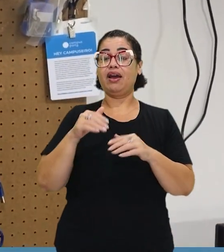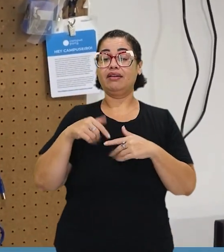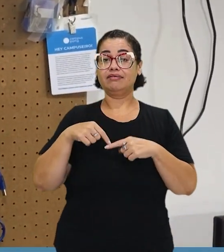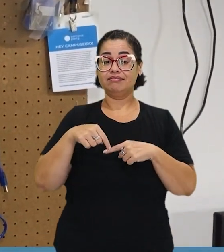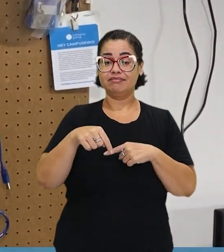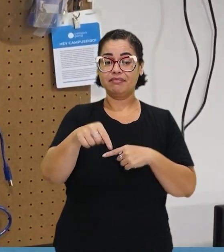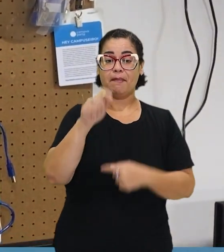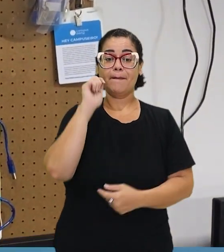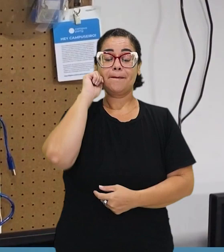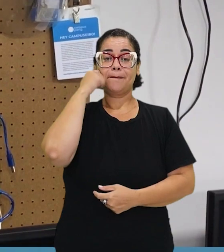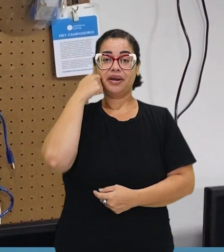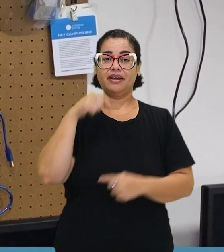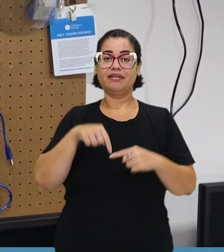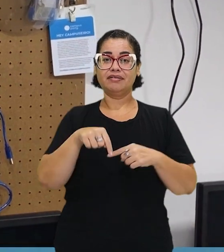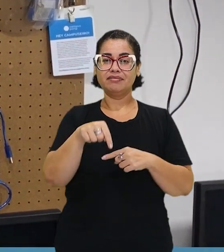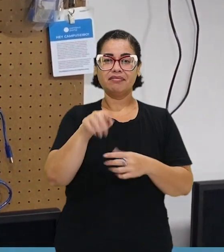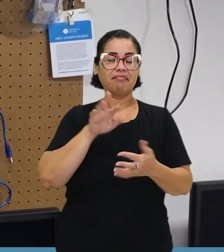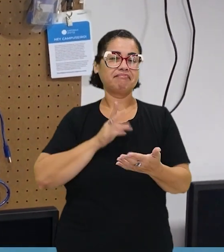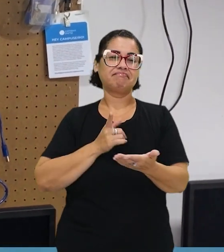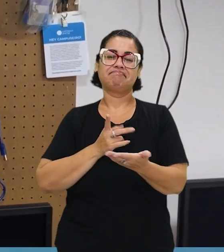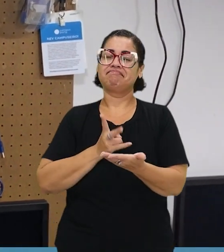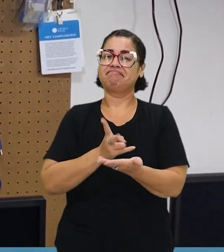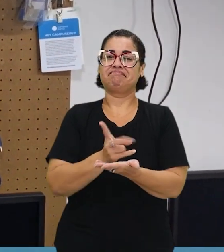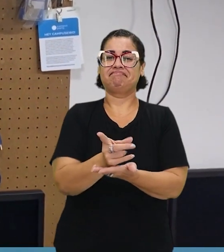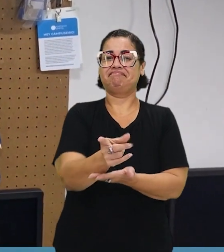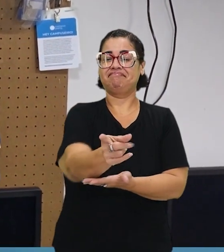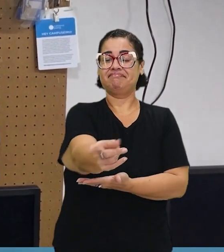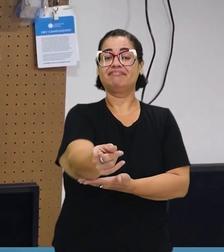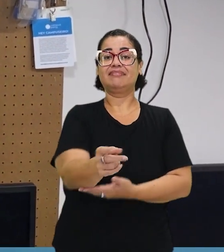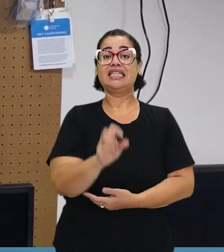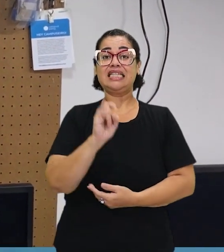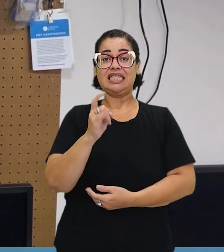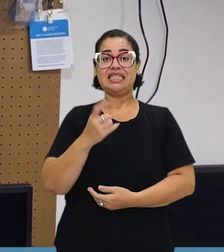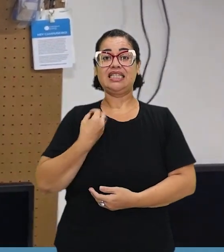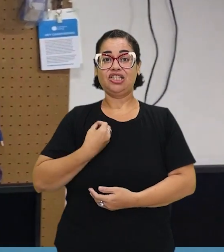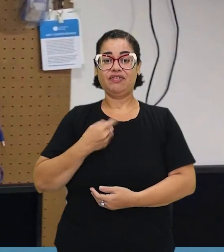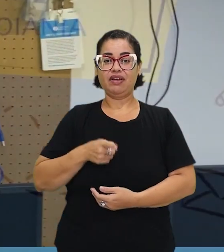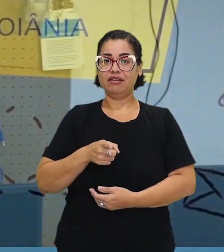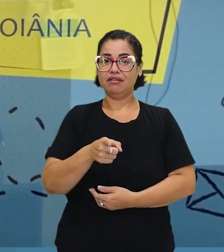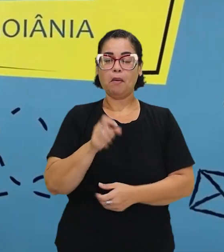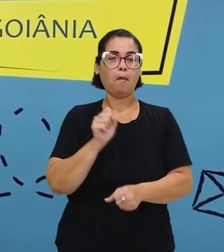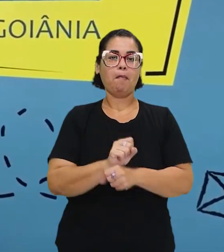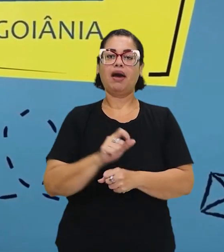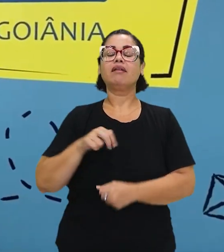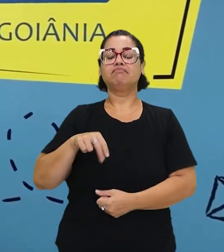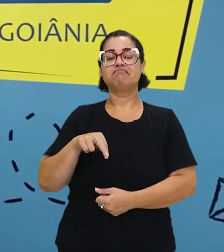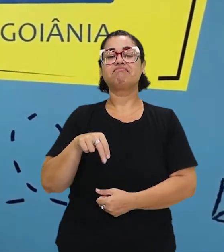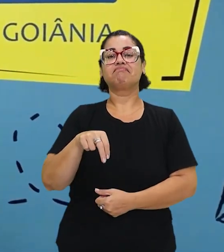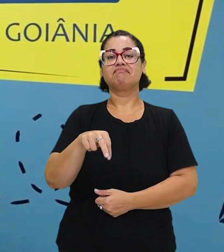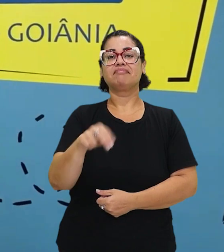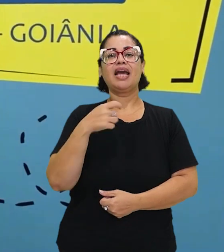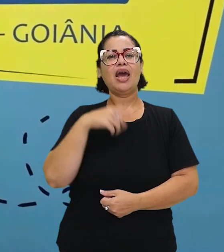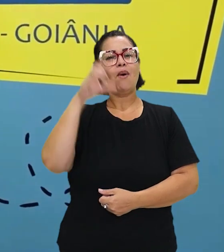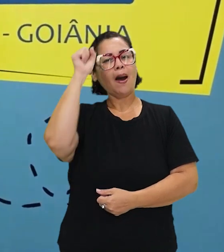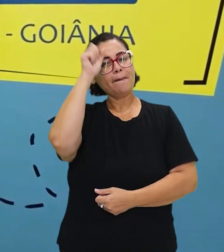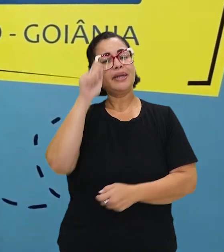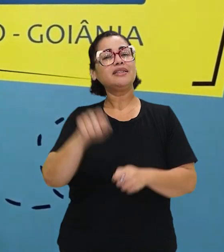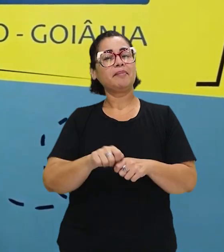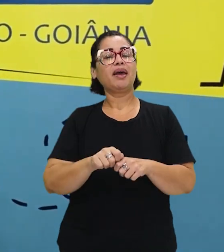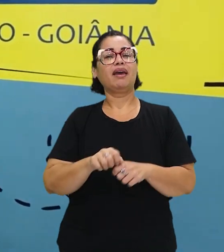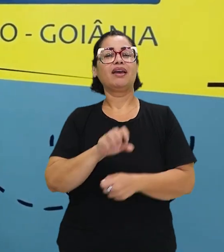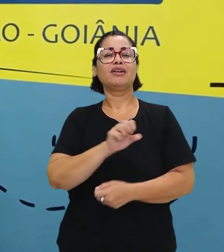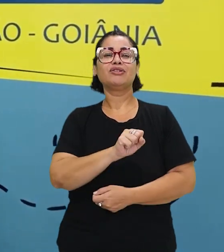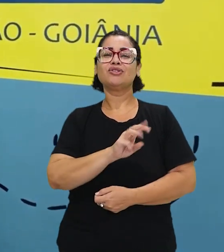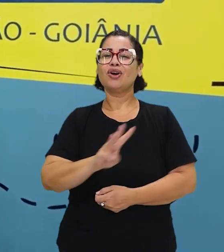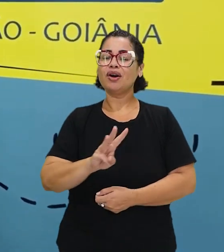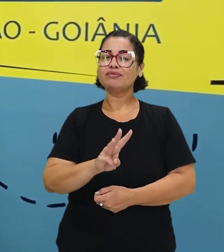preta infinitamente. Enquanto essa linha preta não tiver fim, ele não vai parar de andar. E eu aprendi muito a mexer com o software.